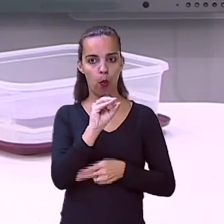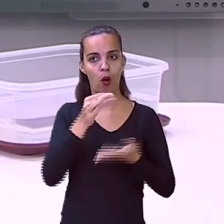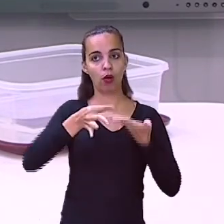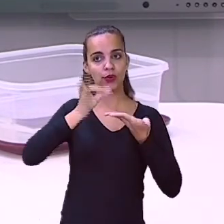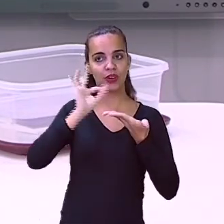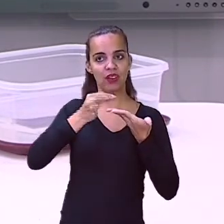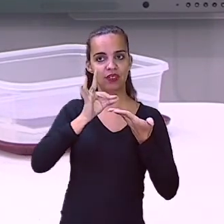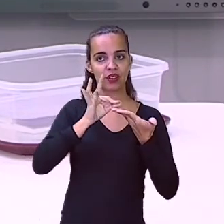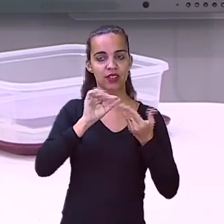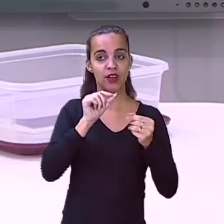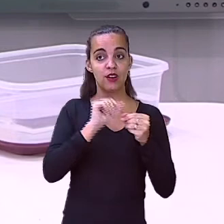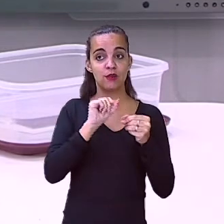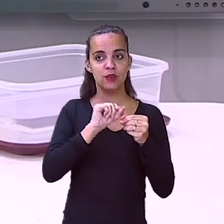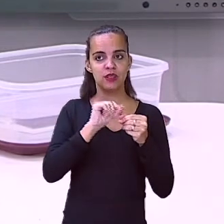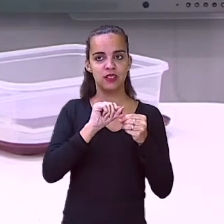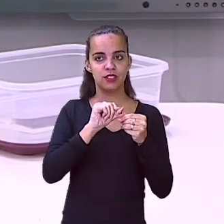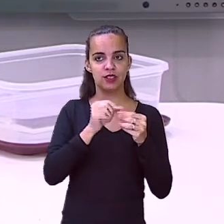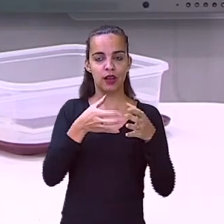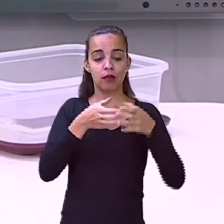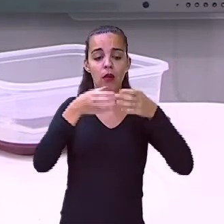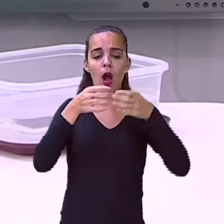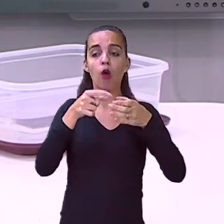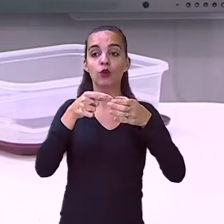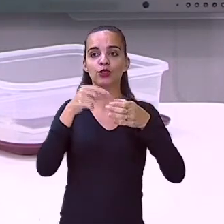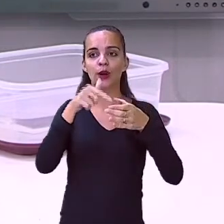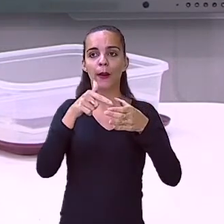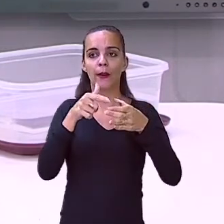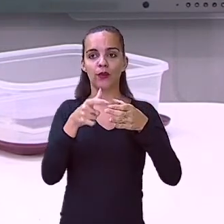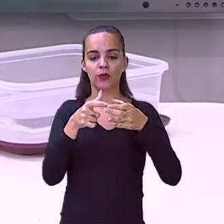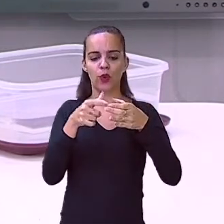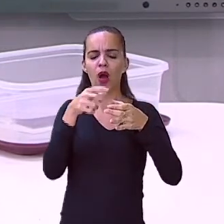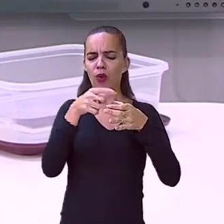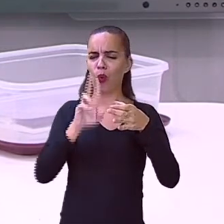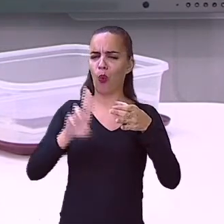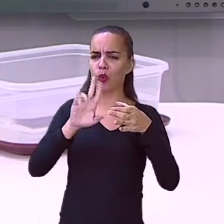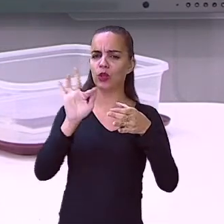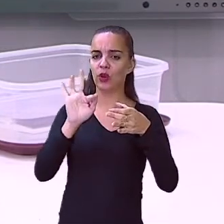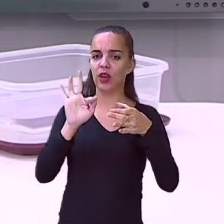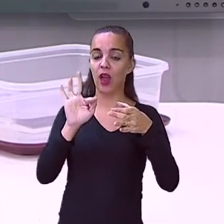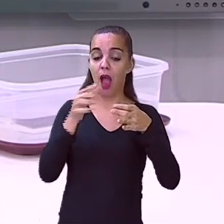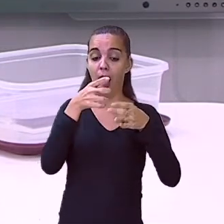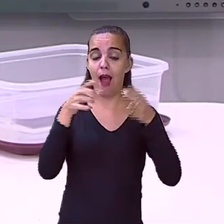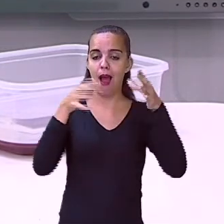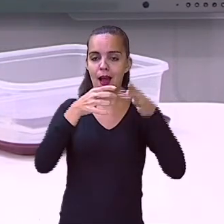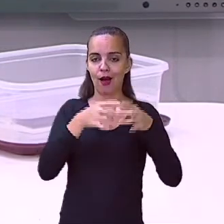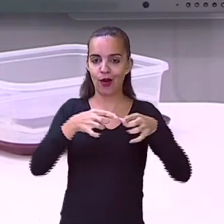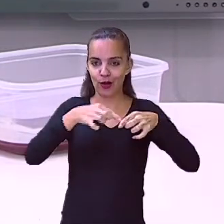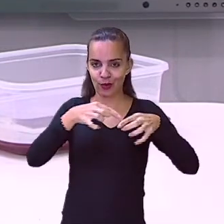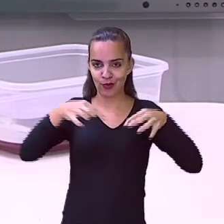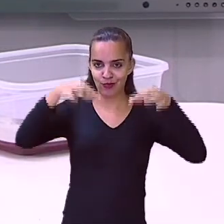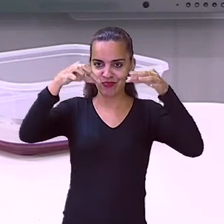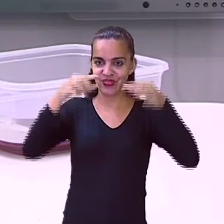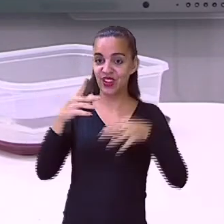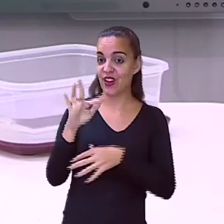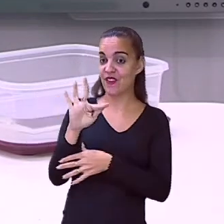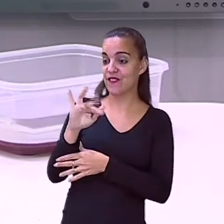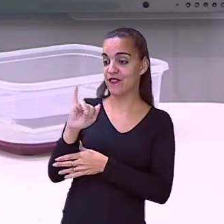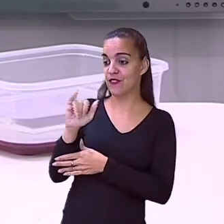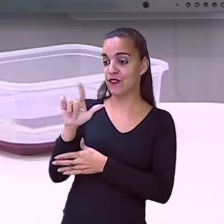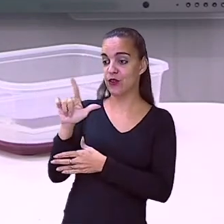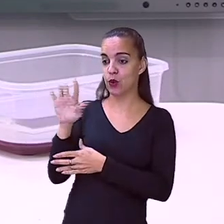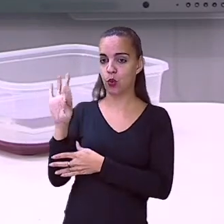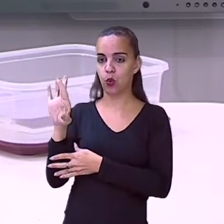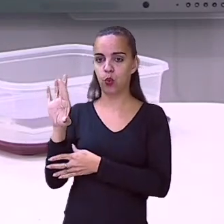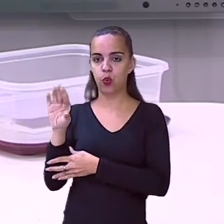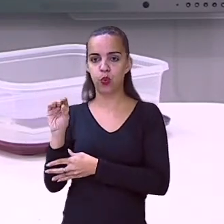você passa essa mistura por onde? Por um filtro, que por vezes a gente dá o nome de coador. não é? E aí